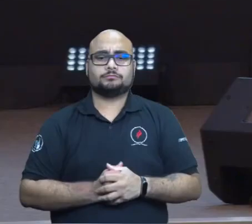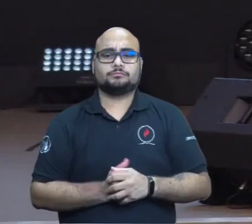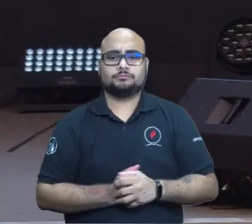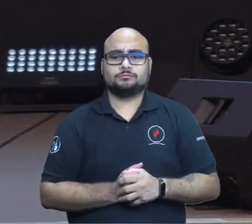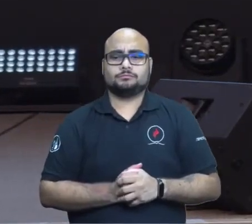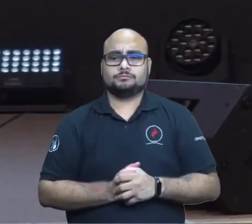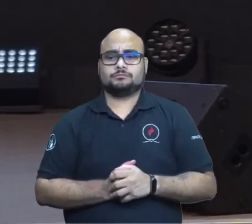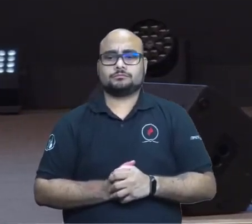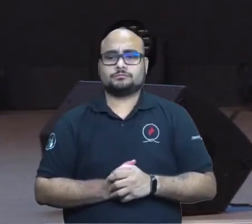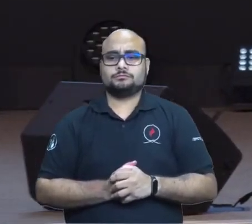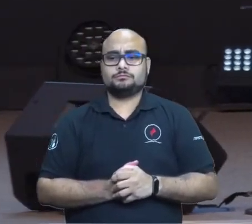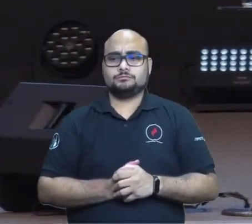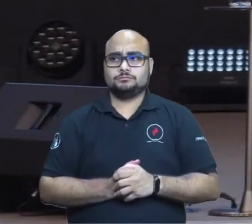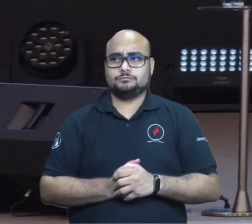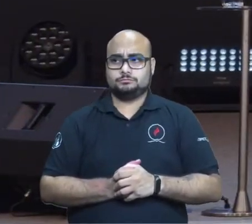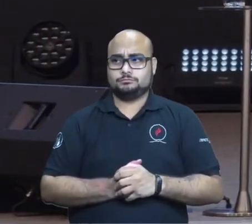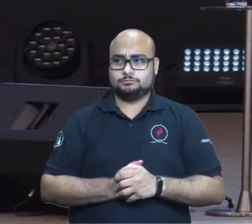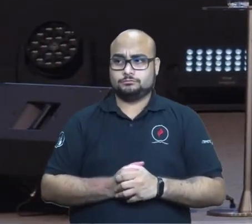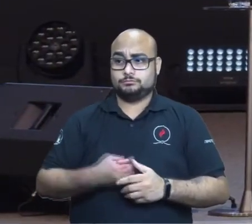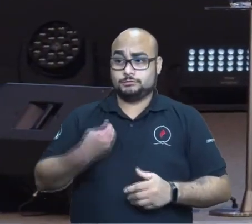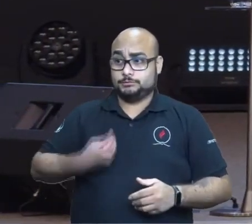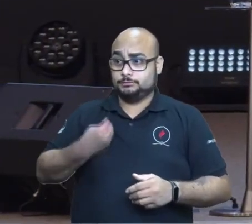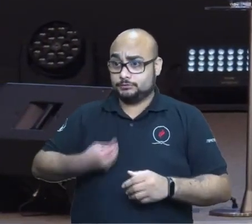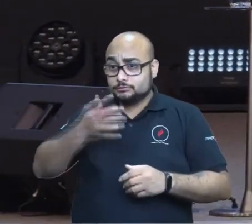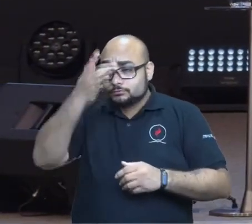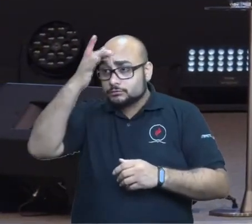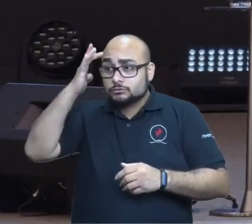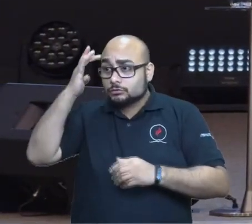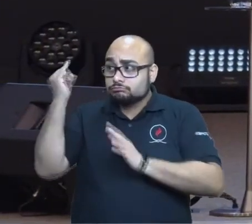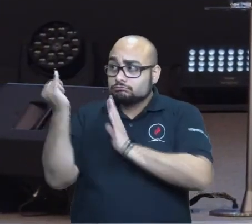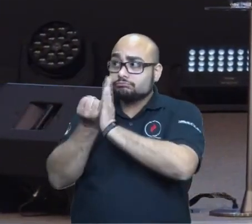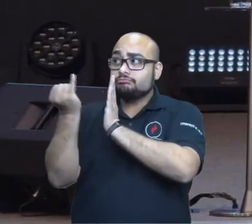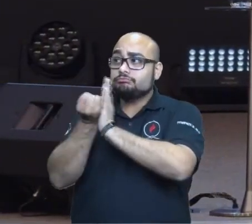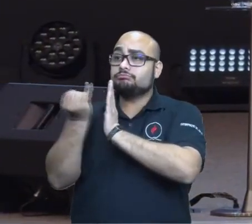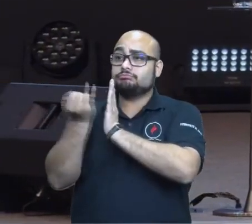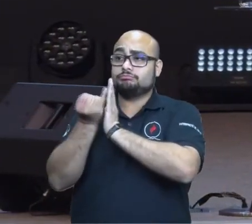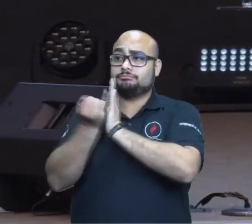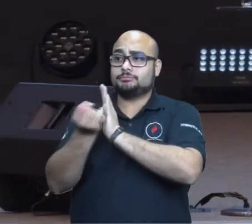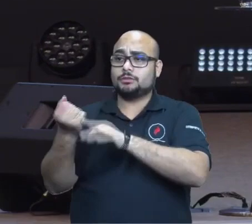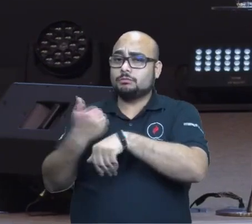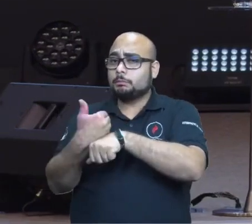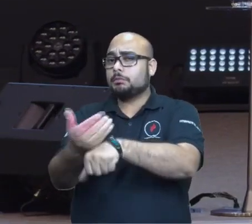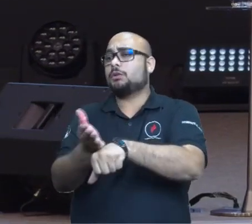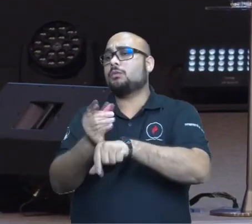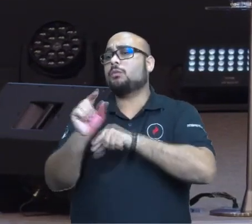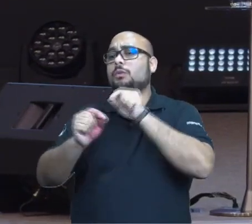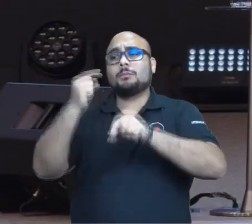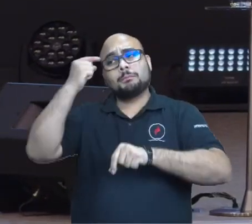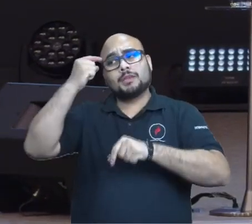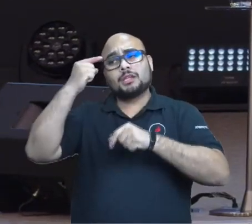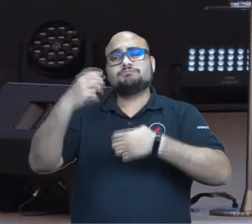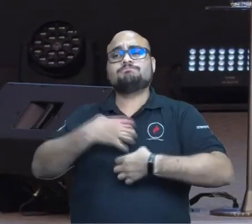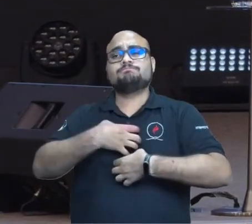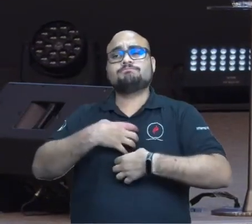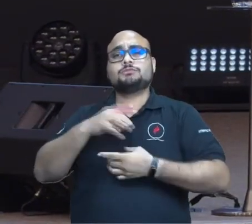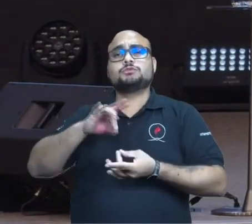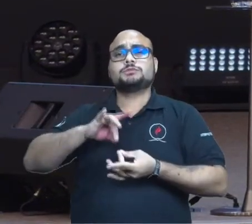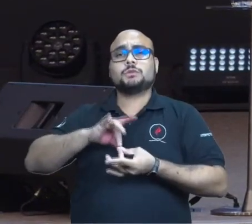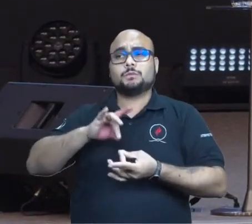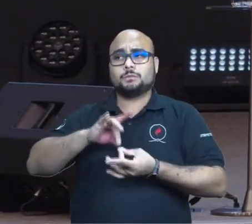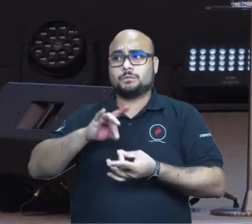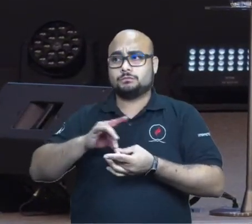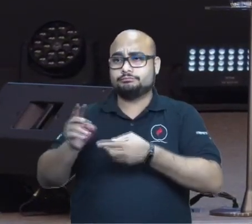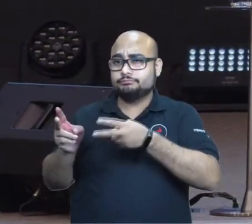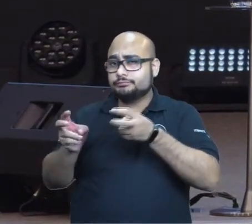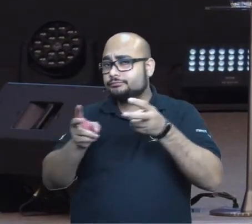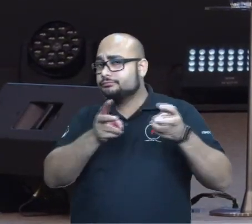a vida de um intercessor a vida de uma pessoa que pensa de maneira espiritual que enxerga